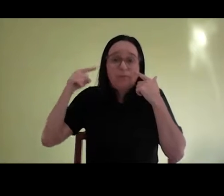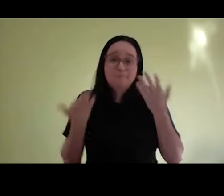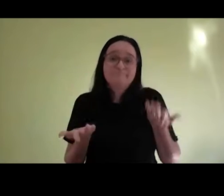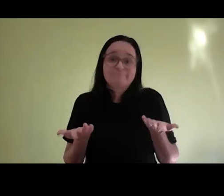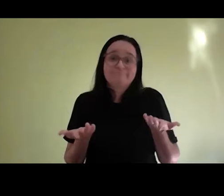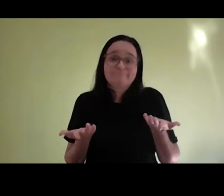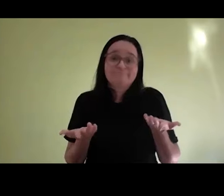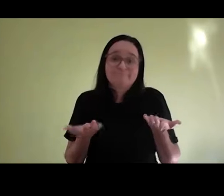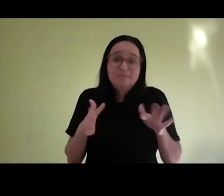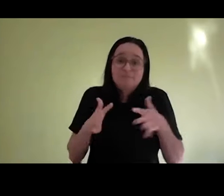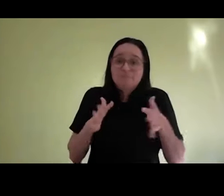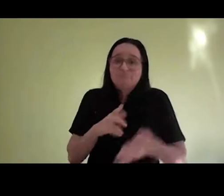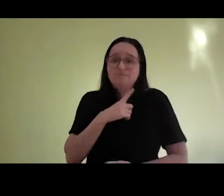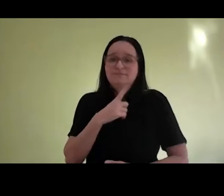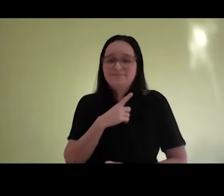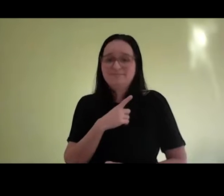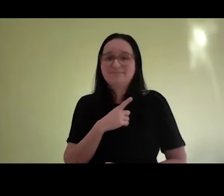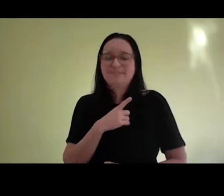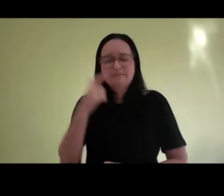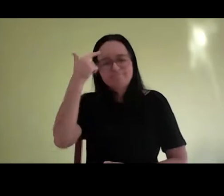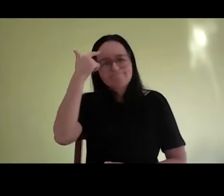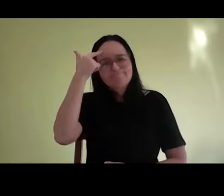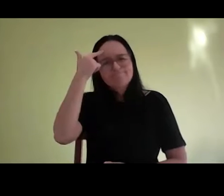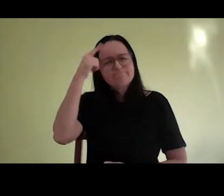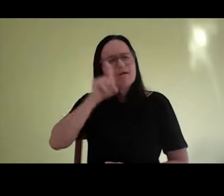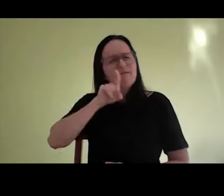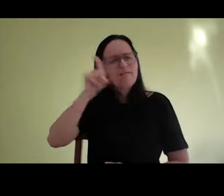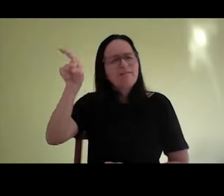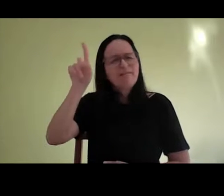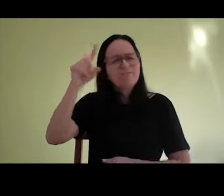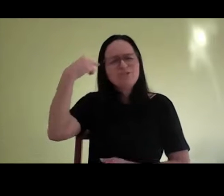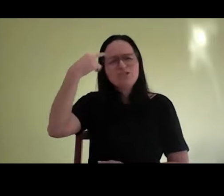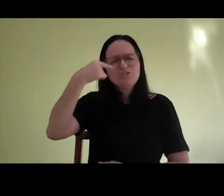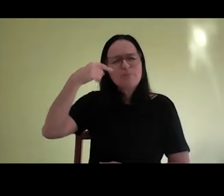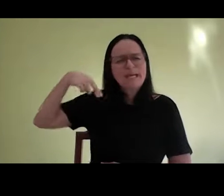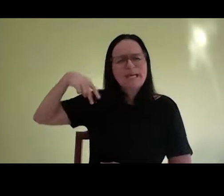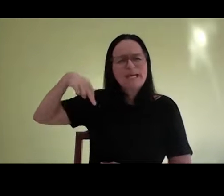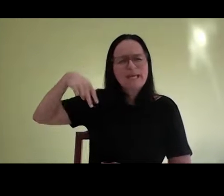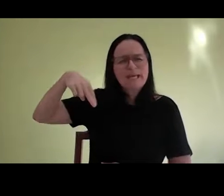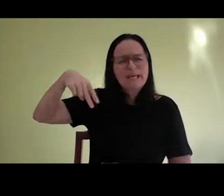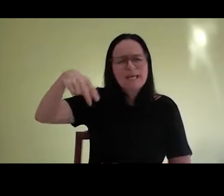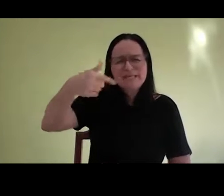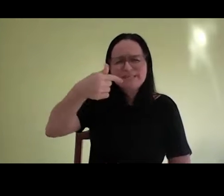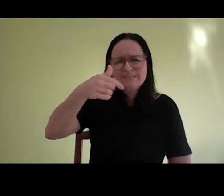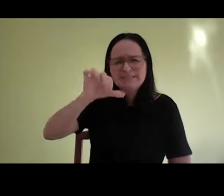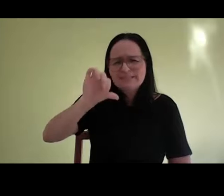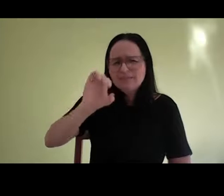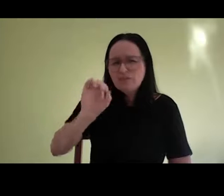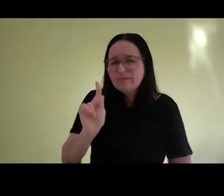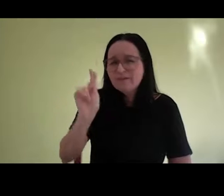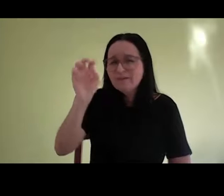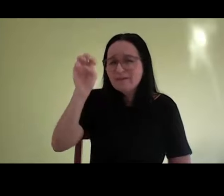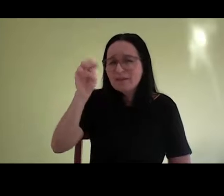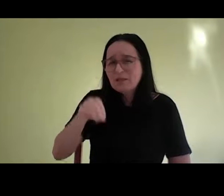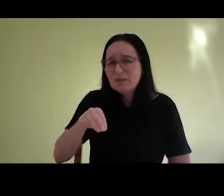E eu falava assim, aí eu pensava no caminho de Santiago, eu falava assim, meu Deus, se eu conseguir andar 790 quilômetros em 36 dias e não